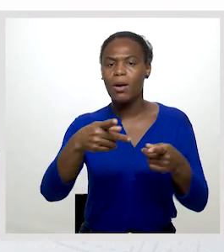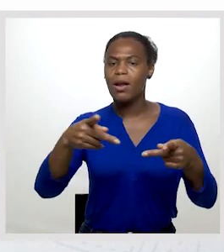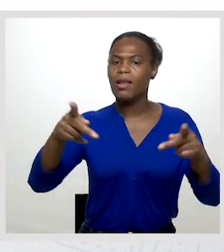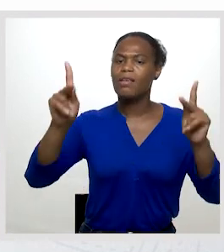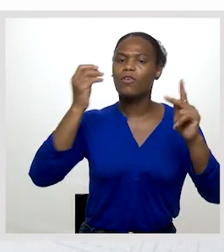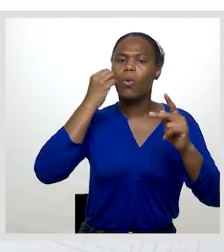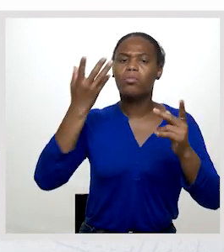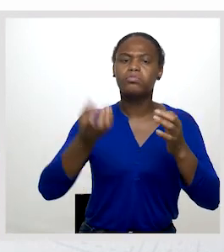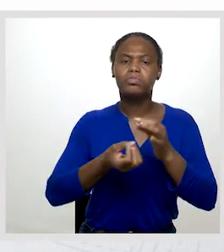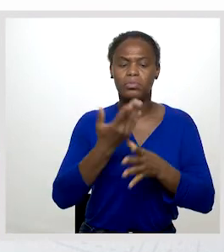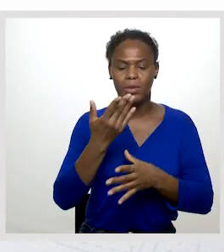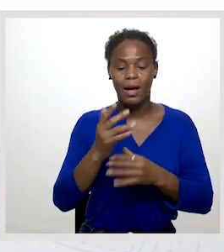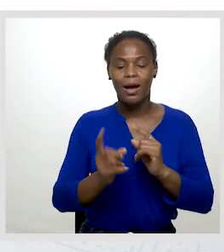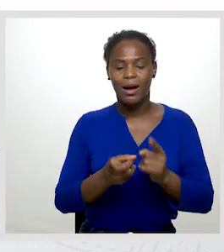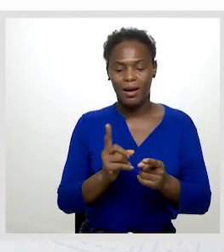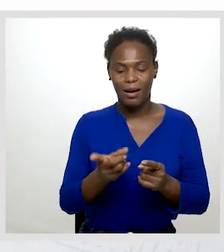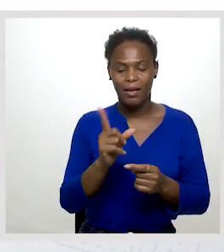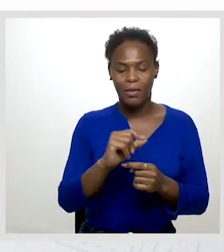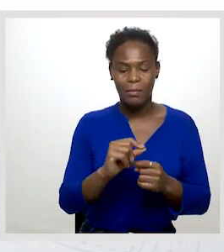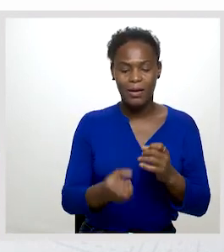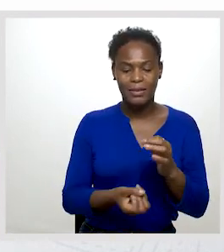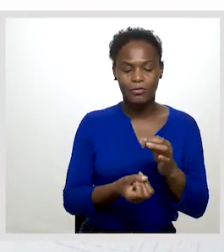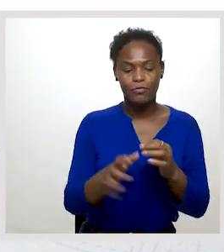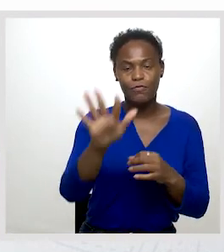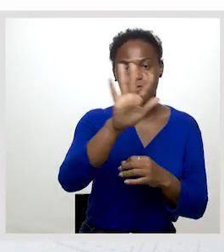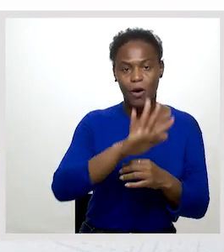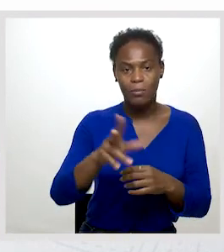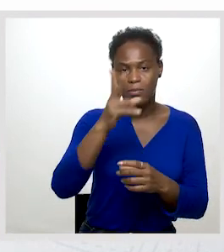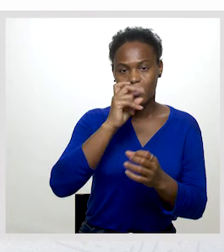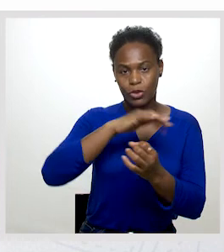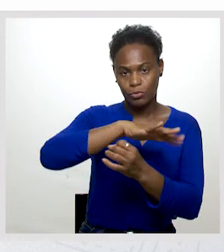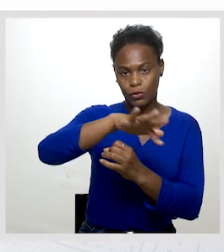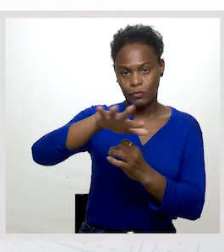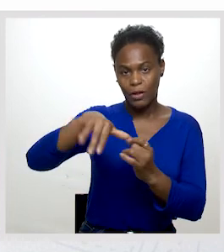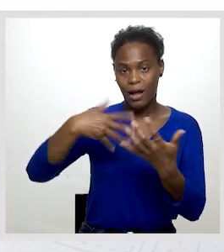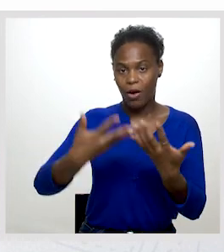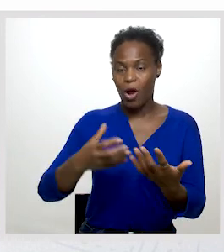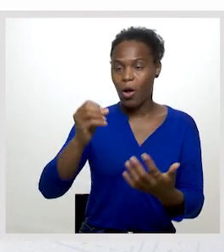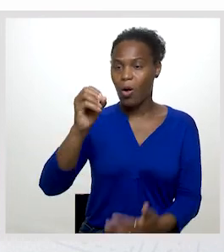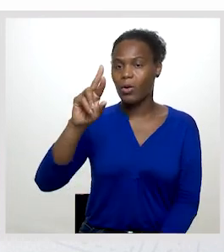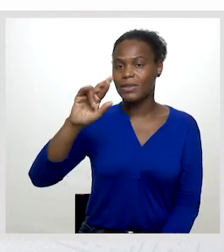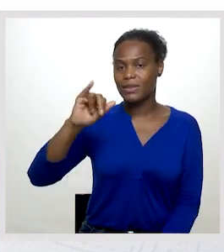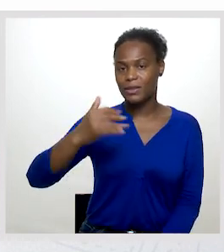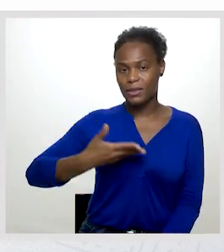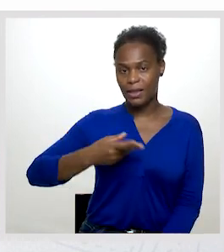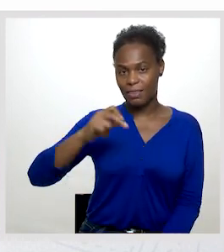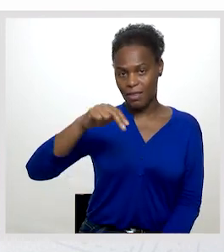forma livre e que levou à formação da atmosfera atual